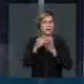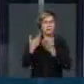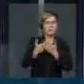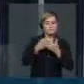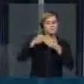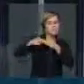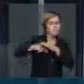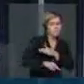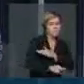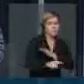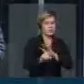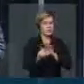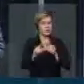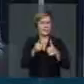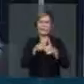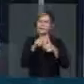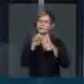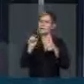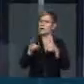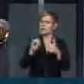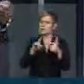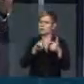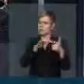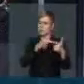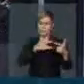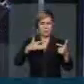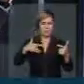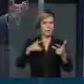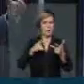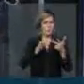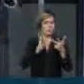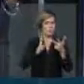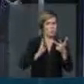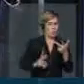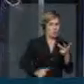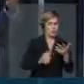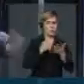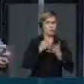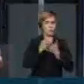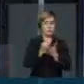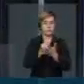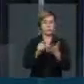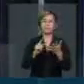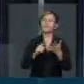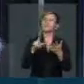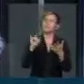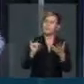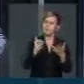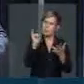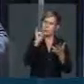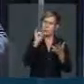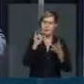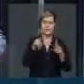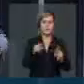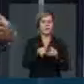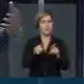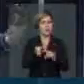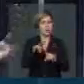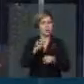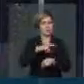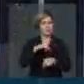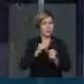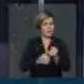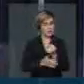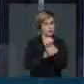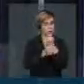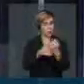temas como educação, como a saúde, como saneamento básico, que é um tema super importante. Nós teremos aí, da segurança